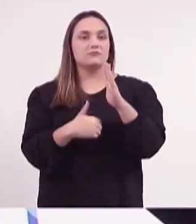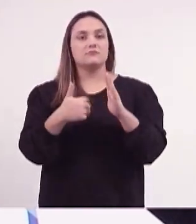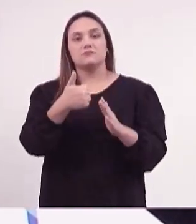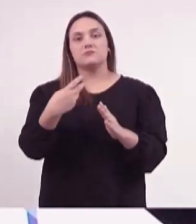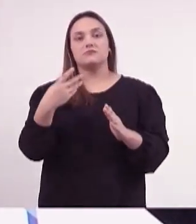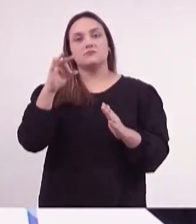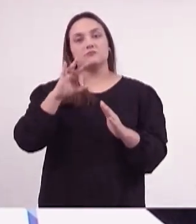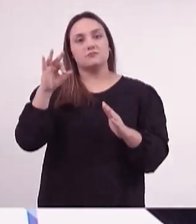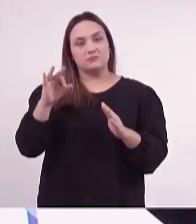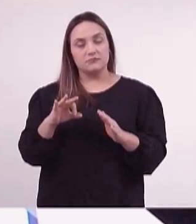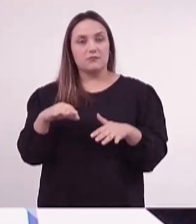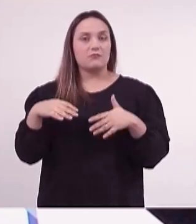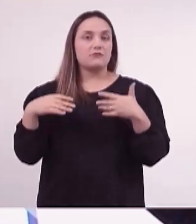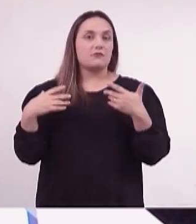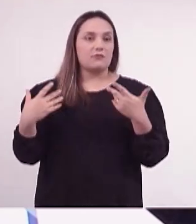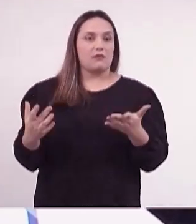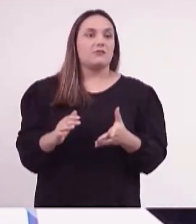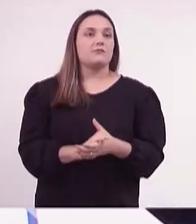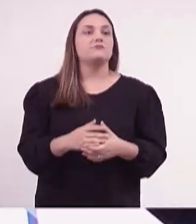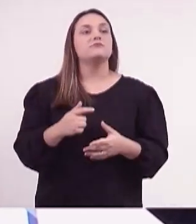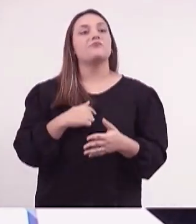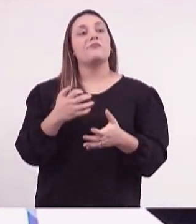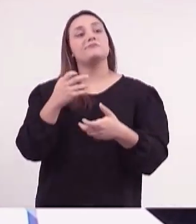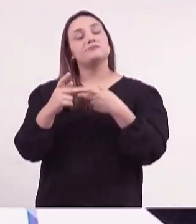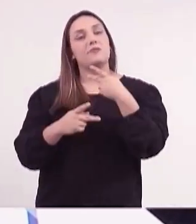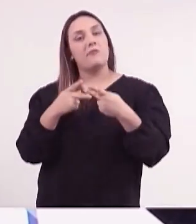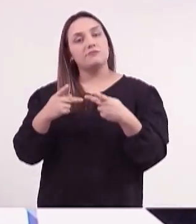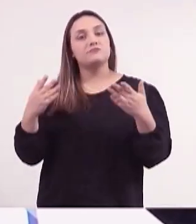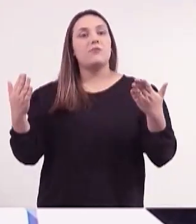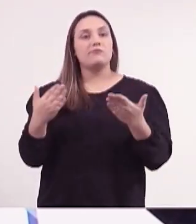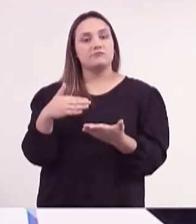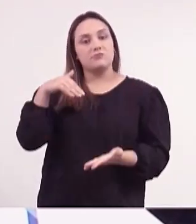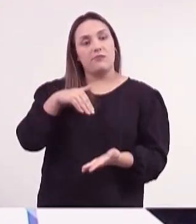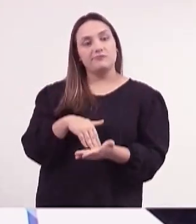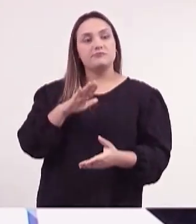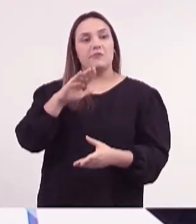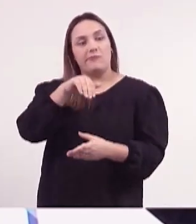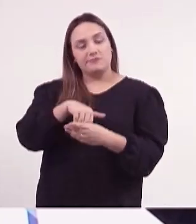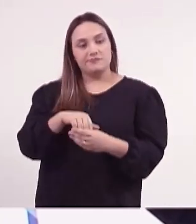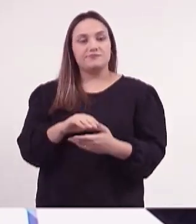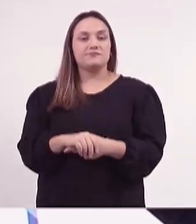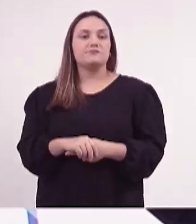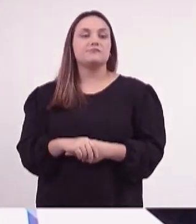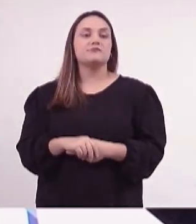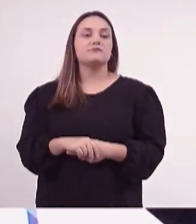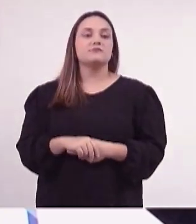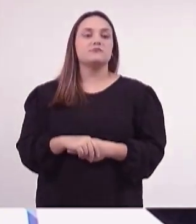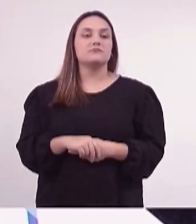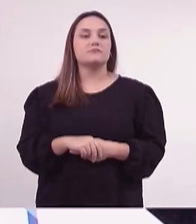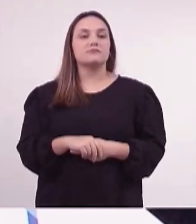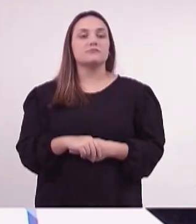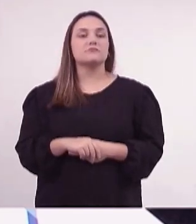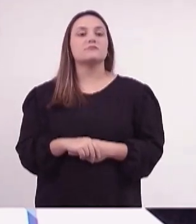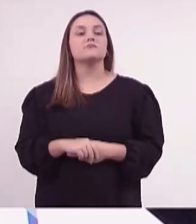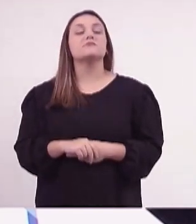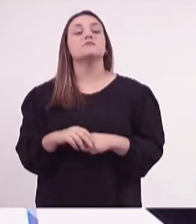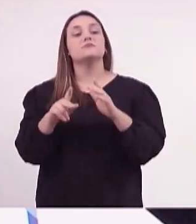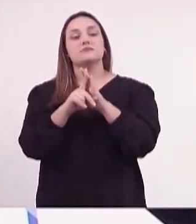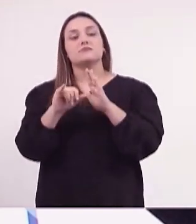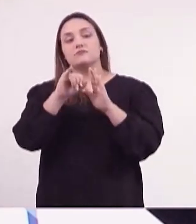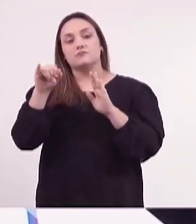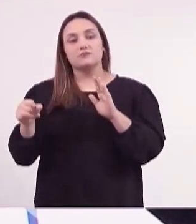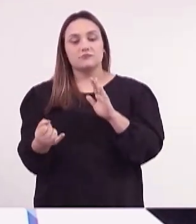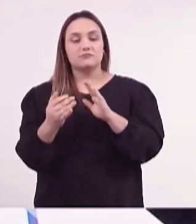14%. Eu quero reafirmar aqui que hoje é a última votação, redação final, e o projeto já